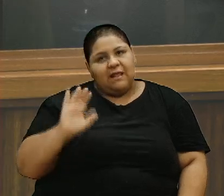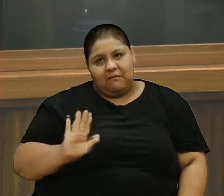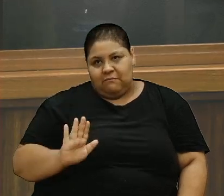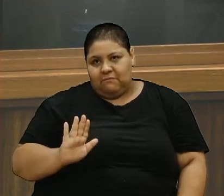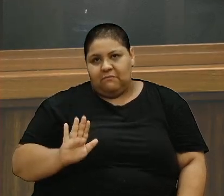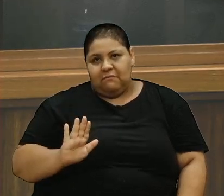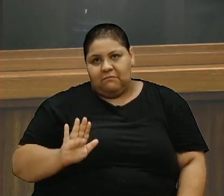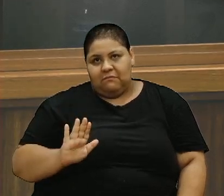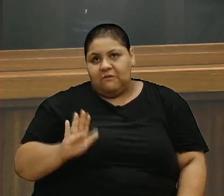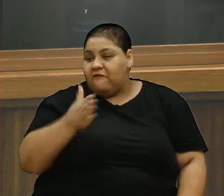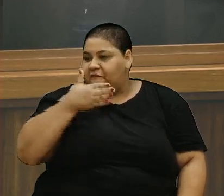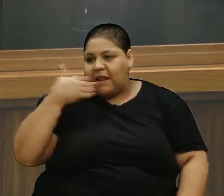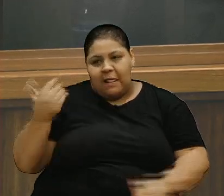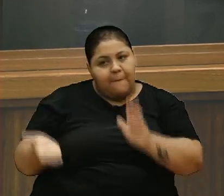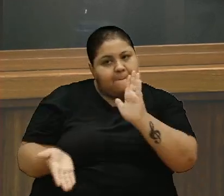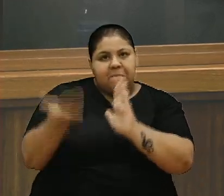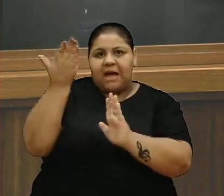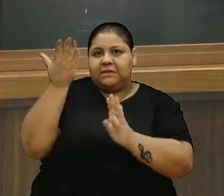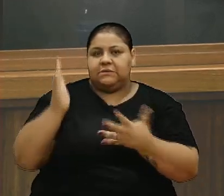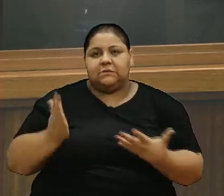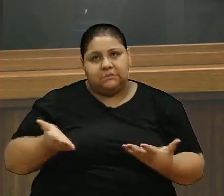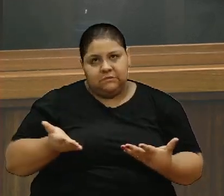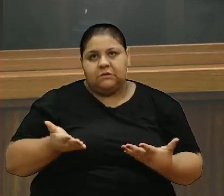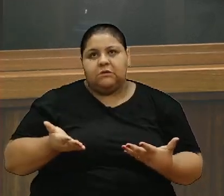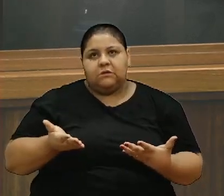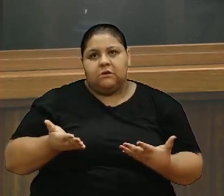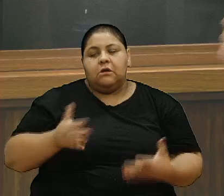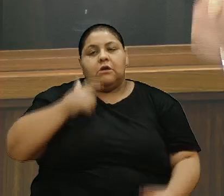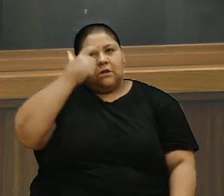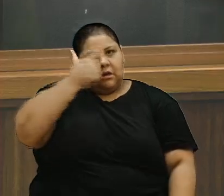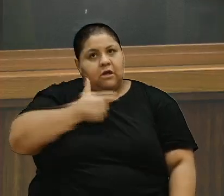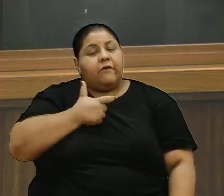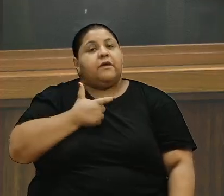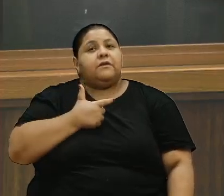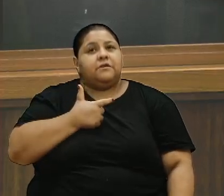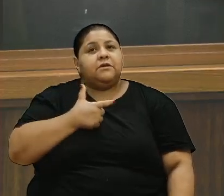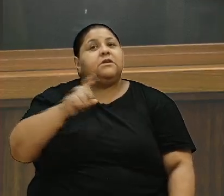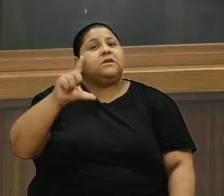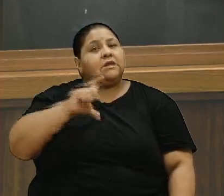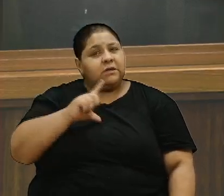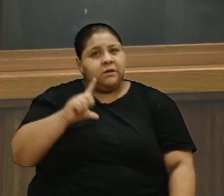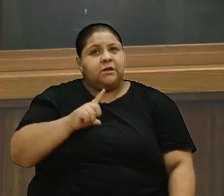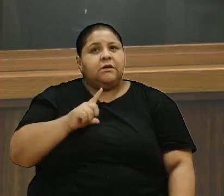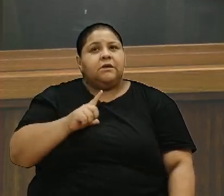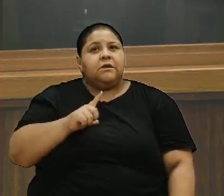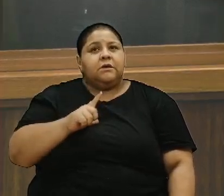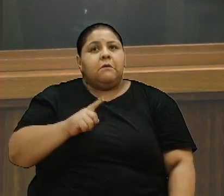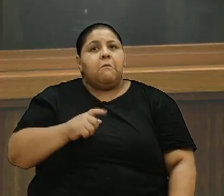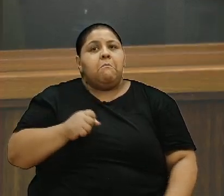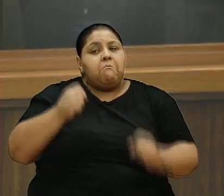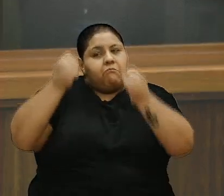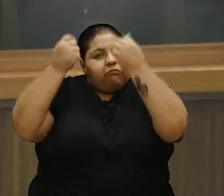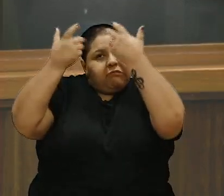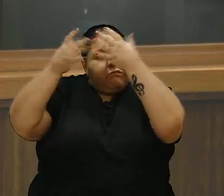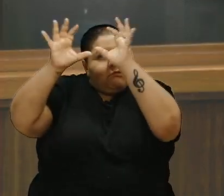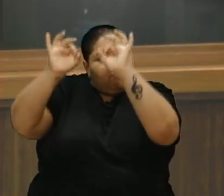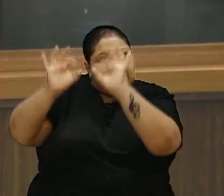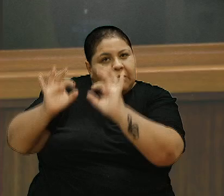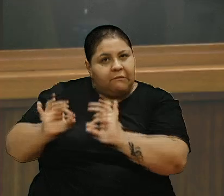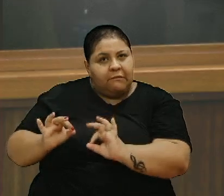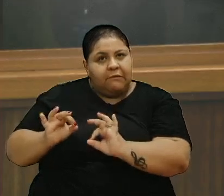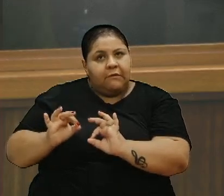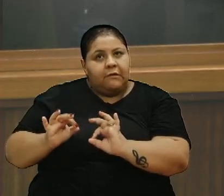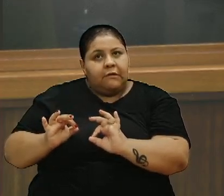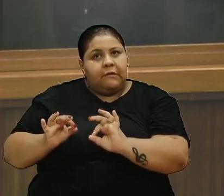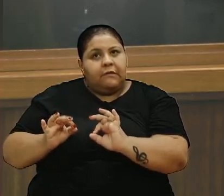Então, valeria muito mais do que isso. Então, eu acho que a coisa tem que ser bem explicada. Esta